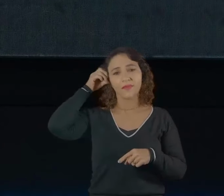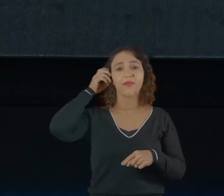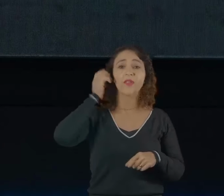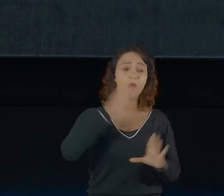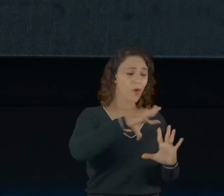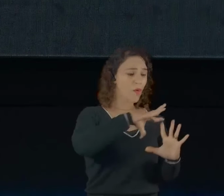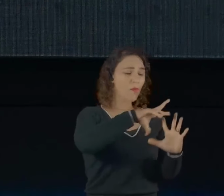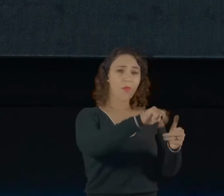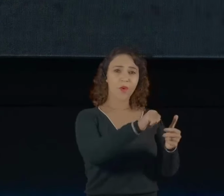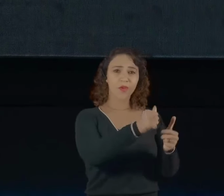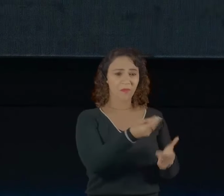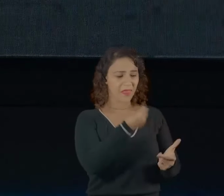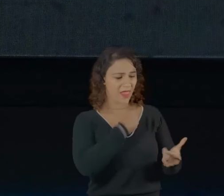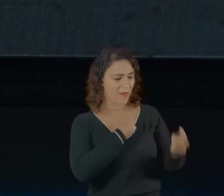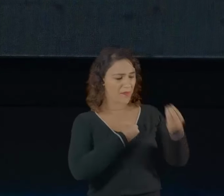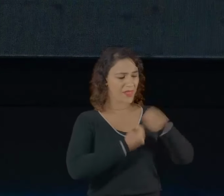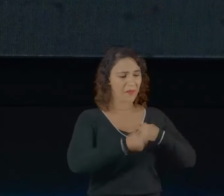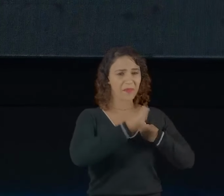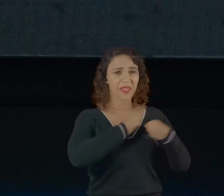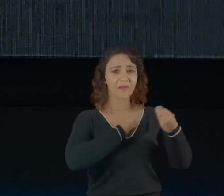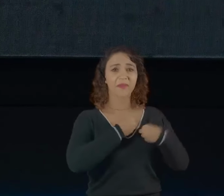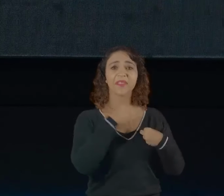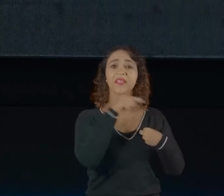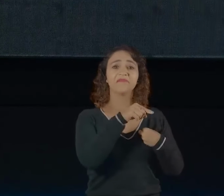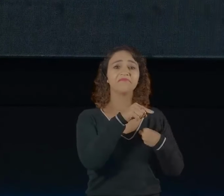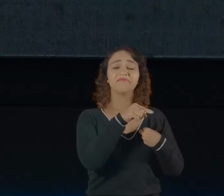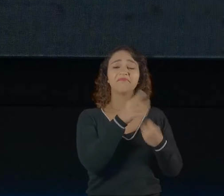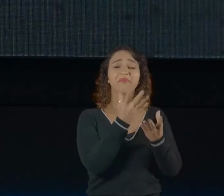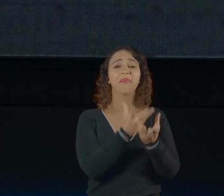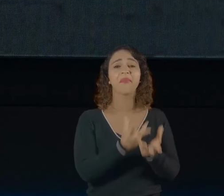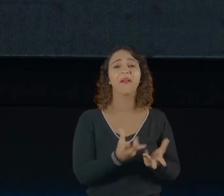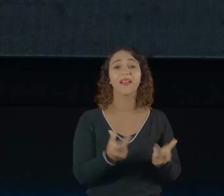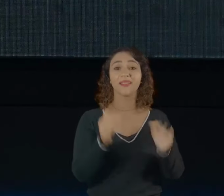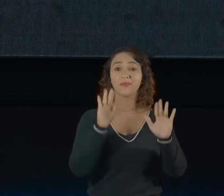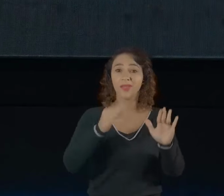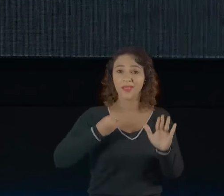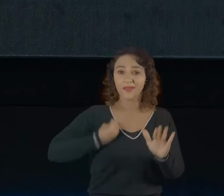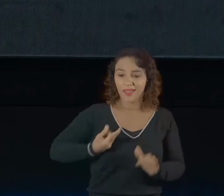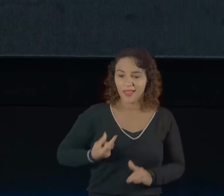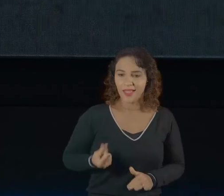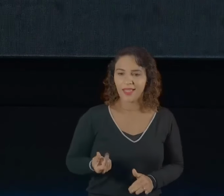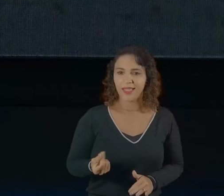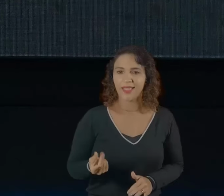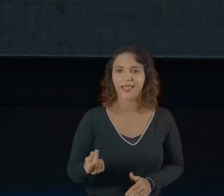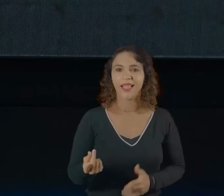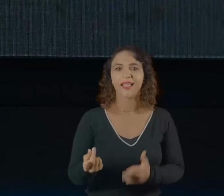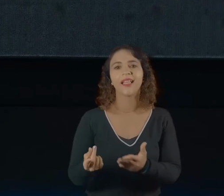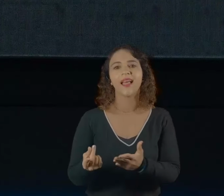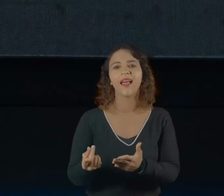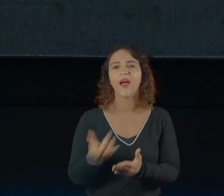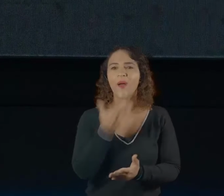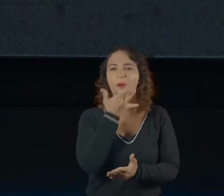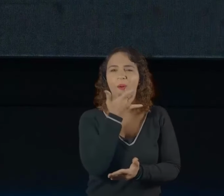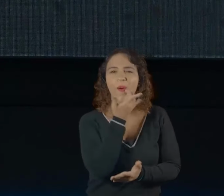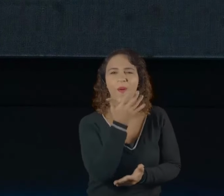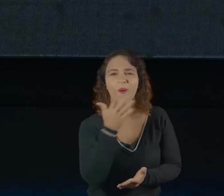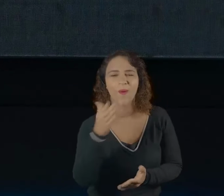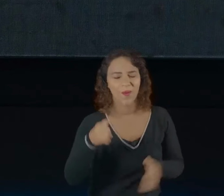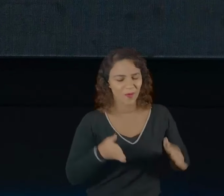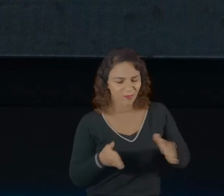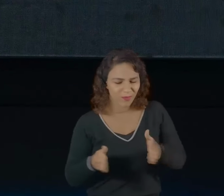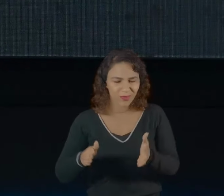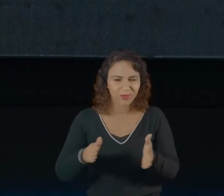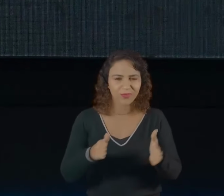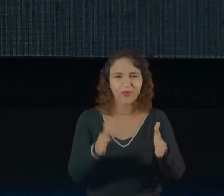é passageira. Mas na eternidade, nós andaremos nas ruas de ouro. E a